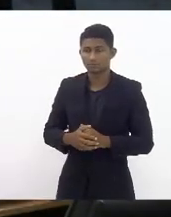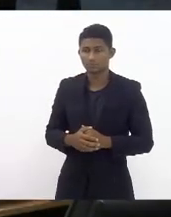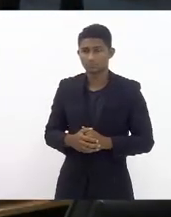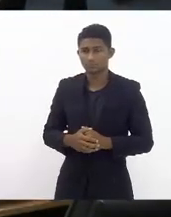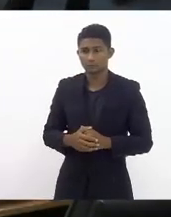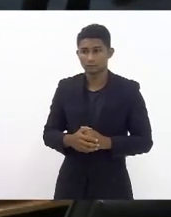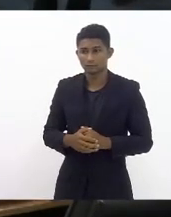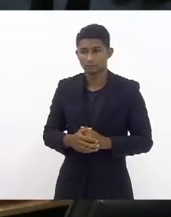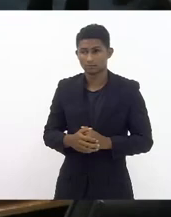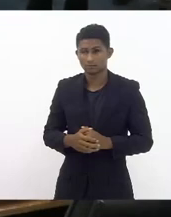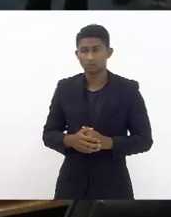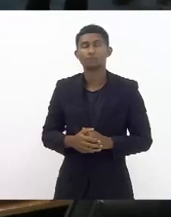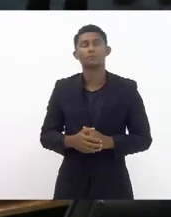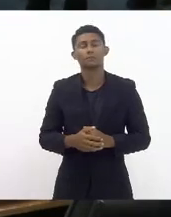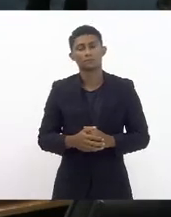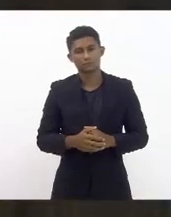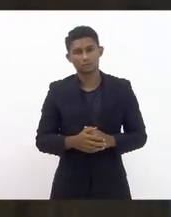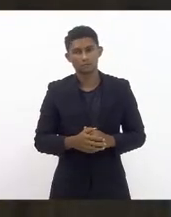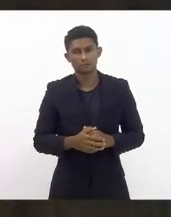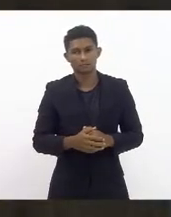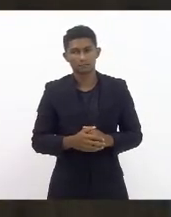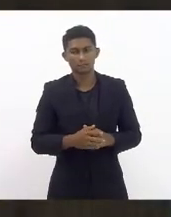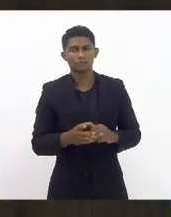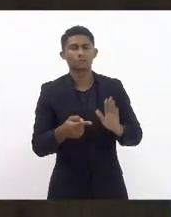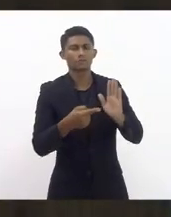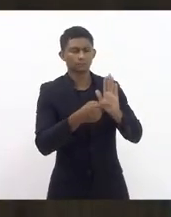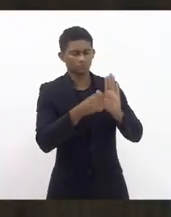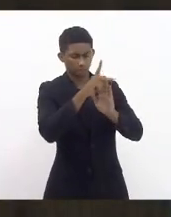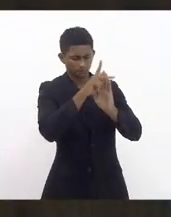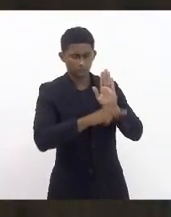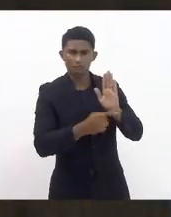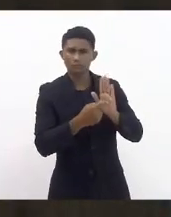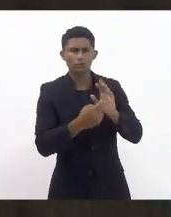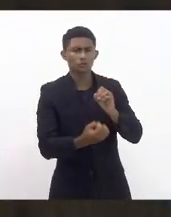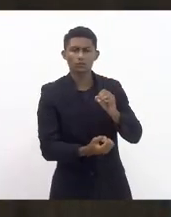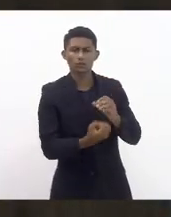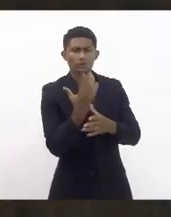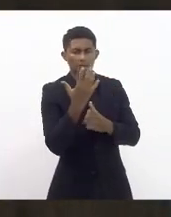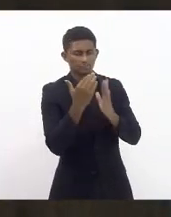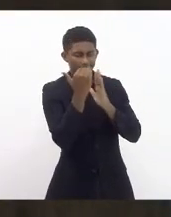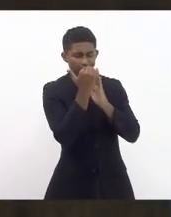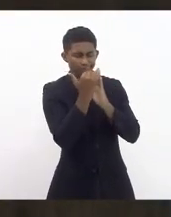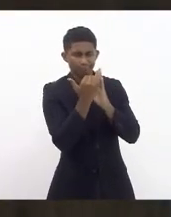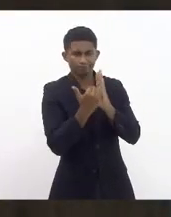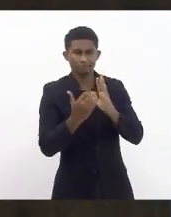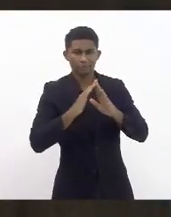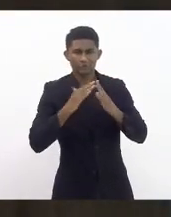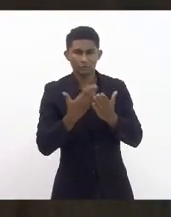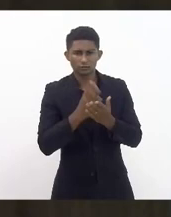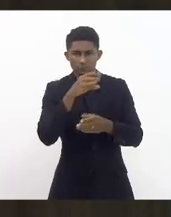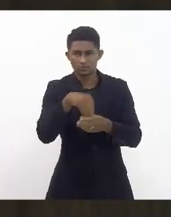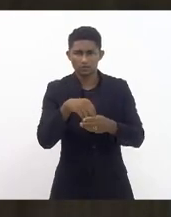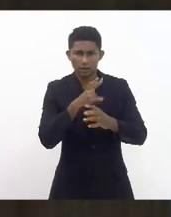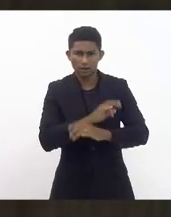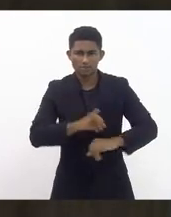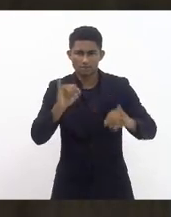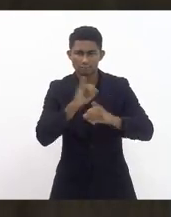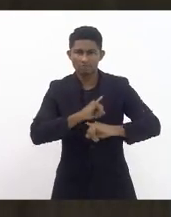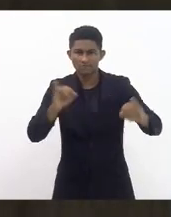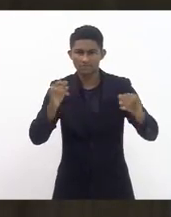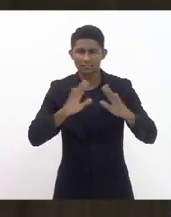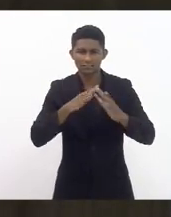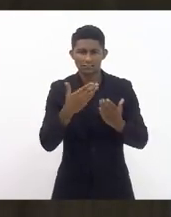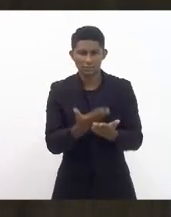Pela saúde, tá? Então, o projeto cria um programa para divulgação nas escolas públicas e privadas